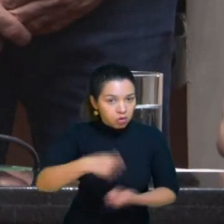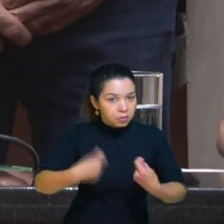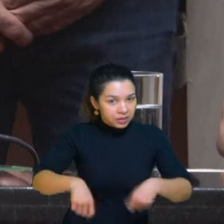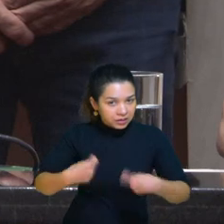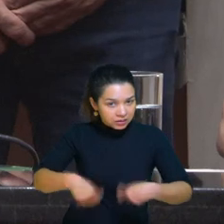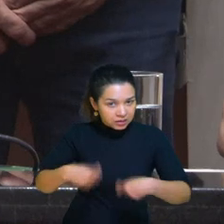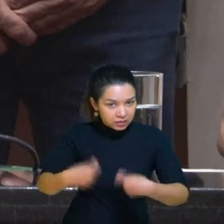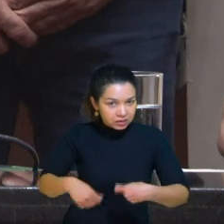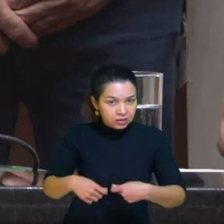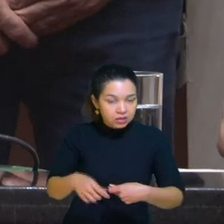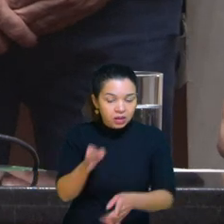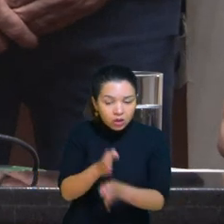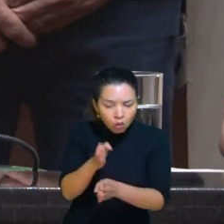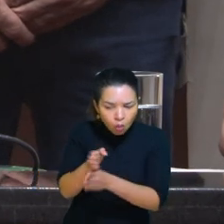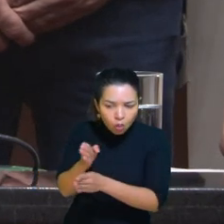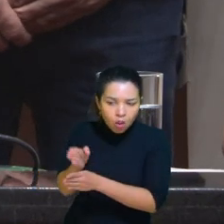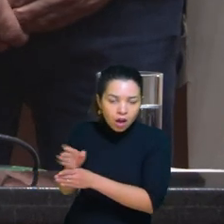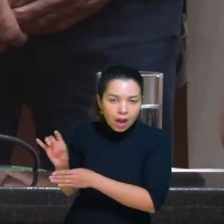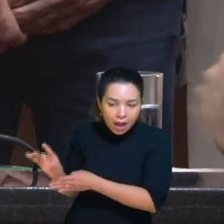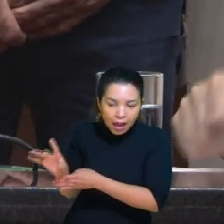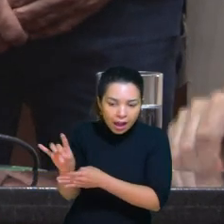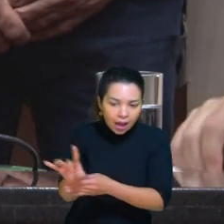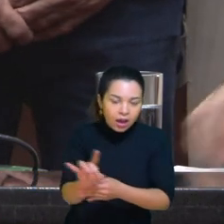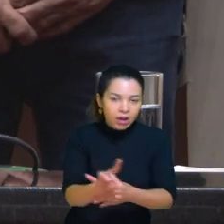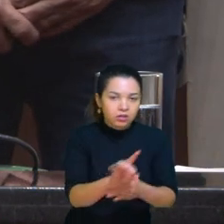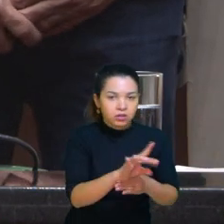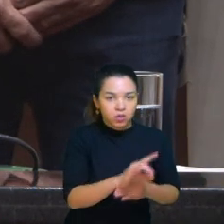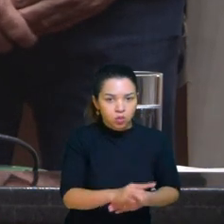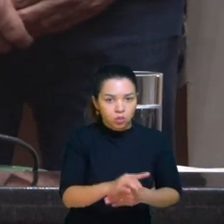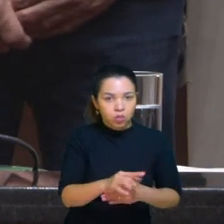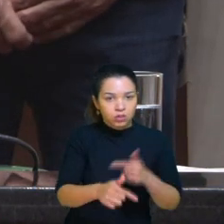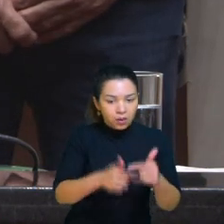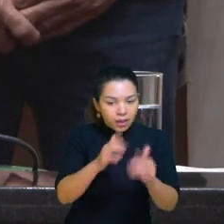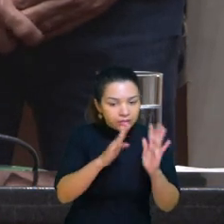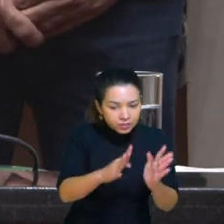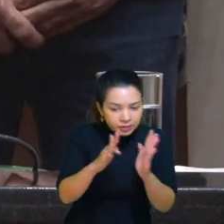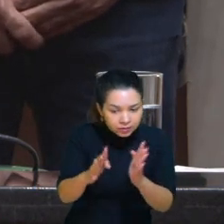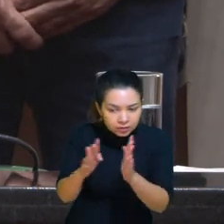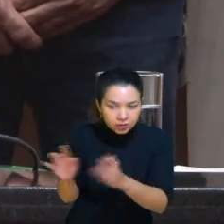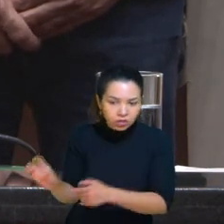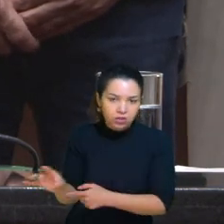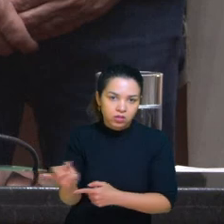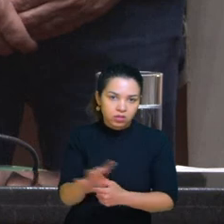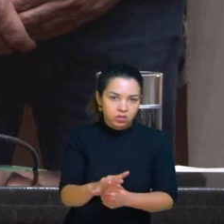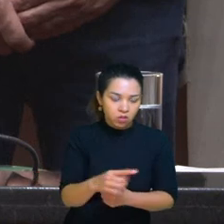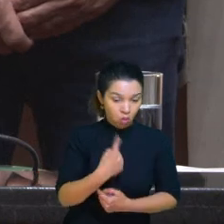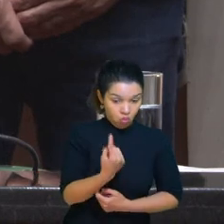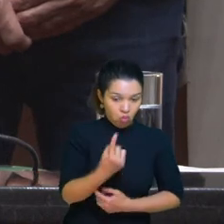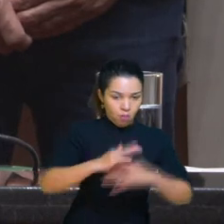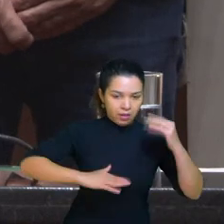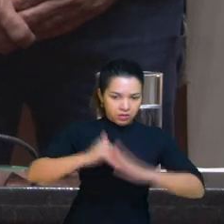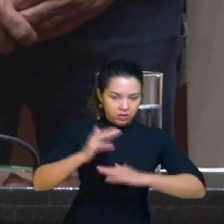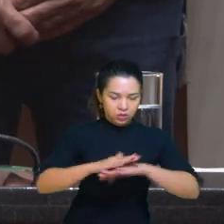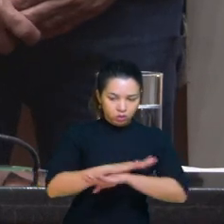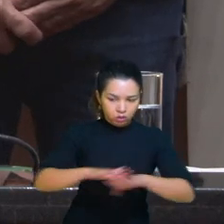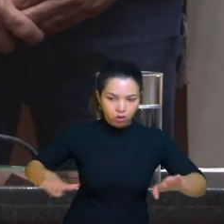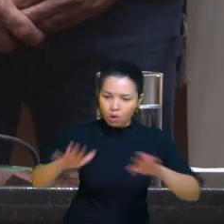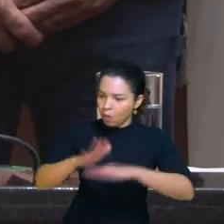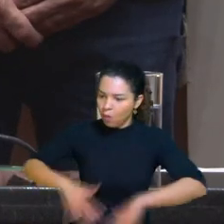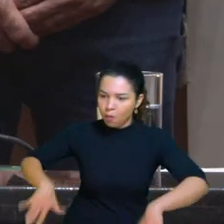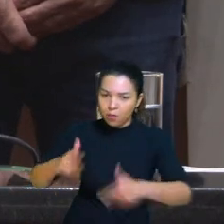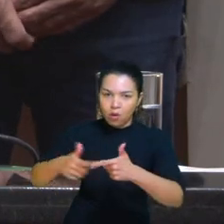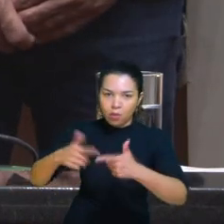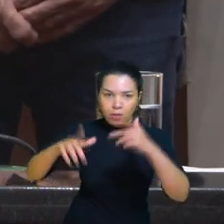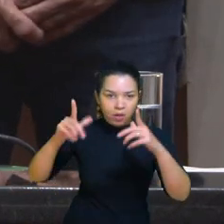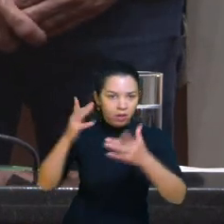identificar e trabalhar cada fator não adianta a gente achar que com uma ação nós vamos resolver o problema da evasão nós